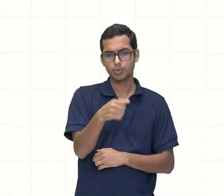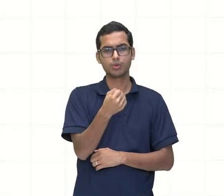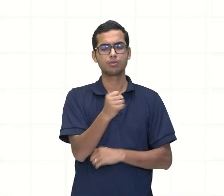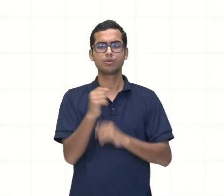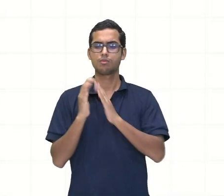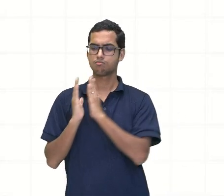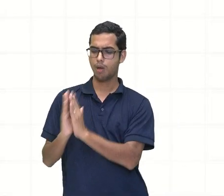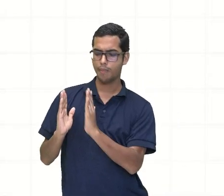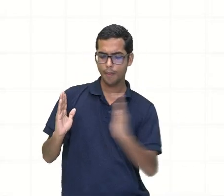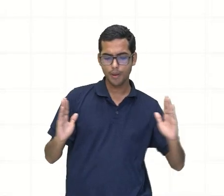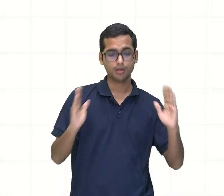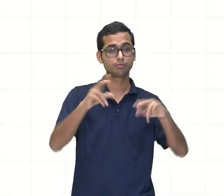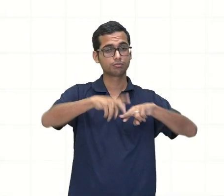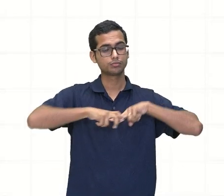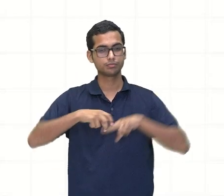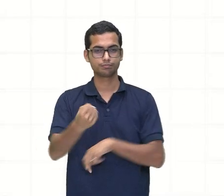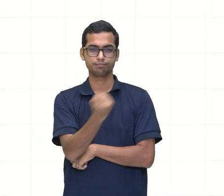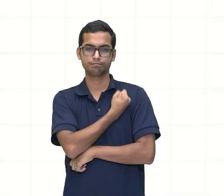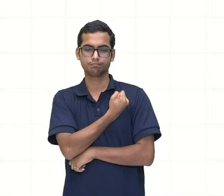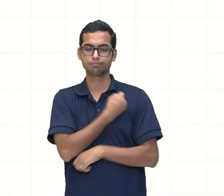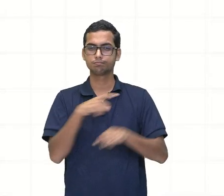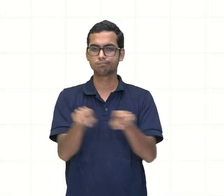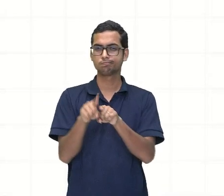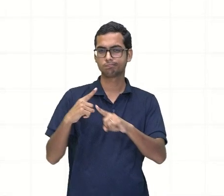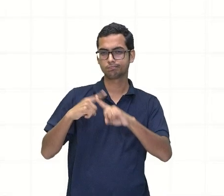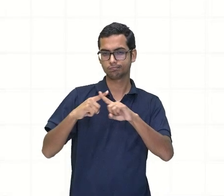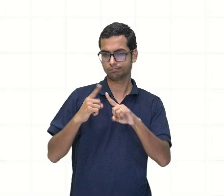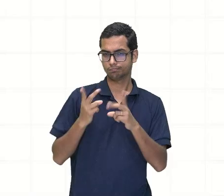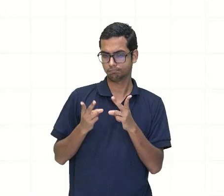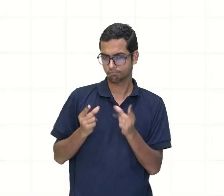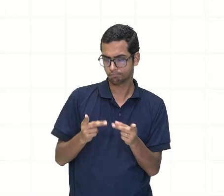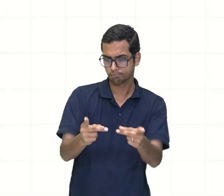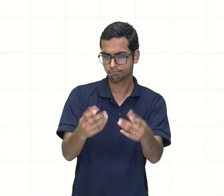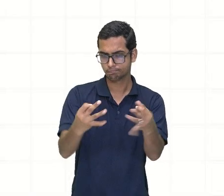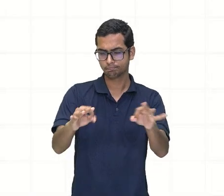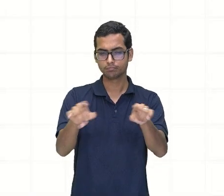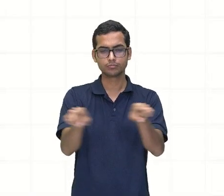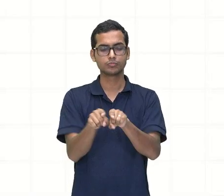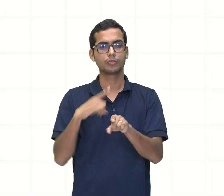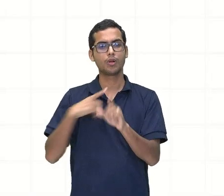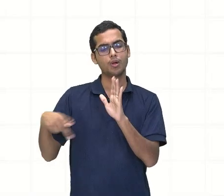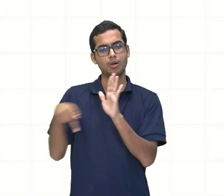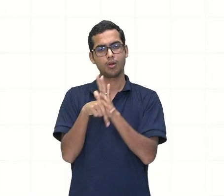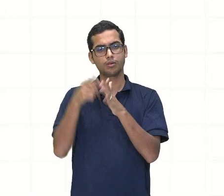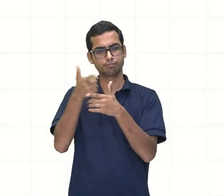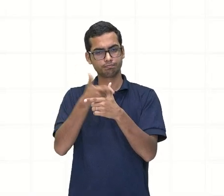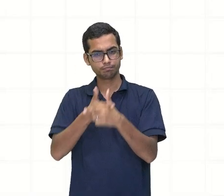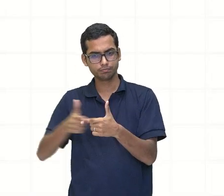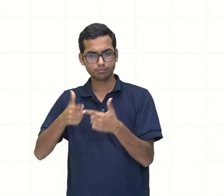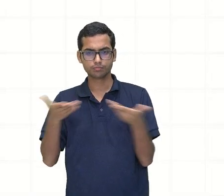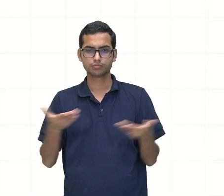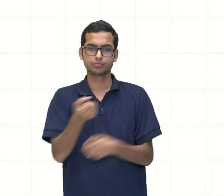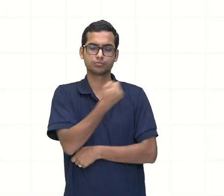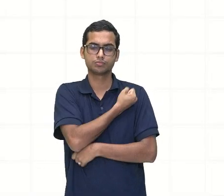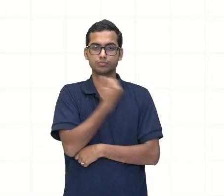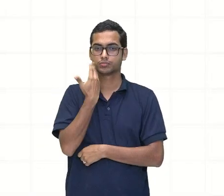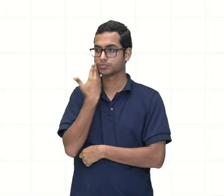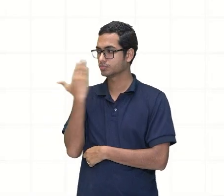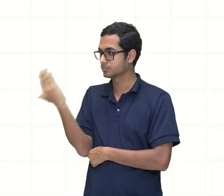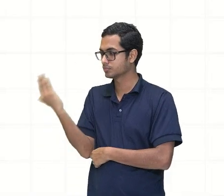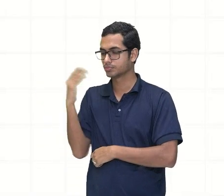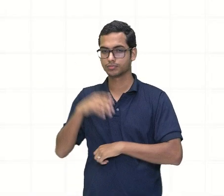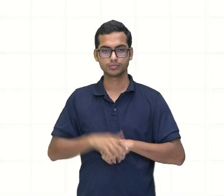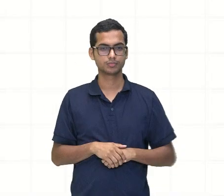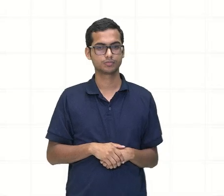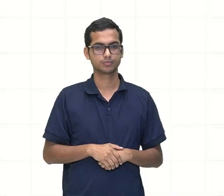Por isso que os nossos múltiplos são infinitos. Já os divisores de um número são aqueles cuja divisão